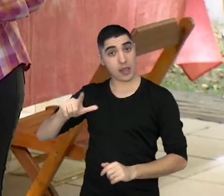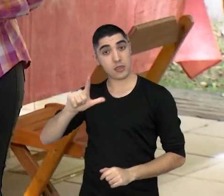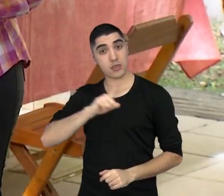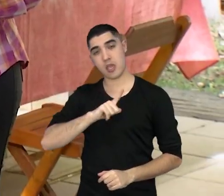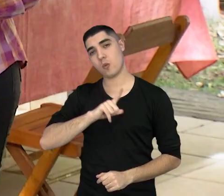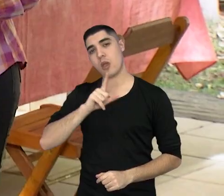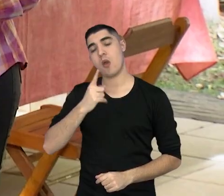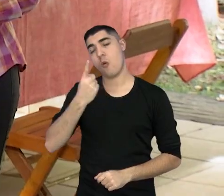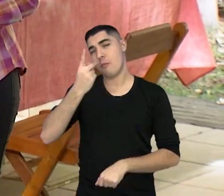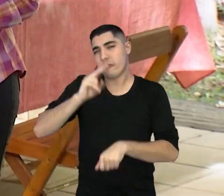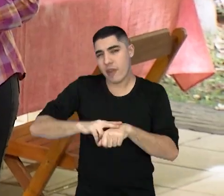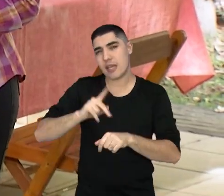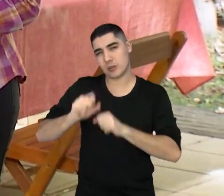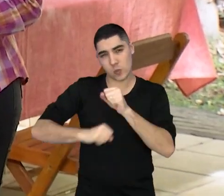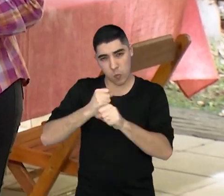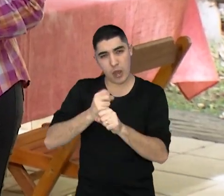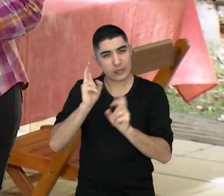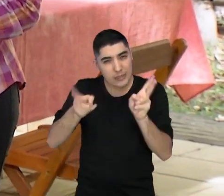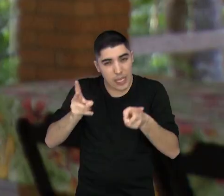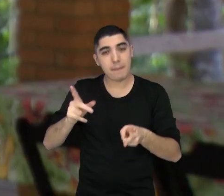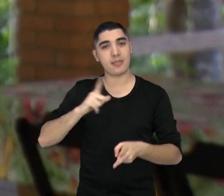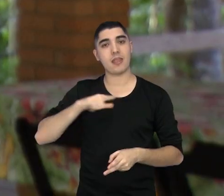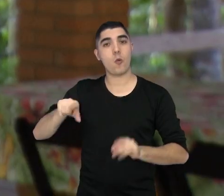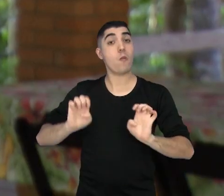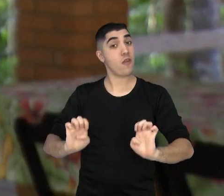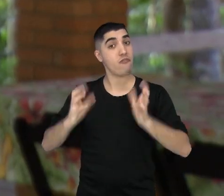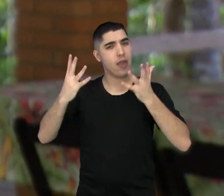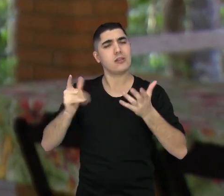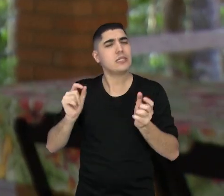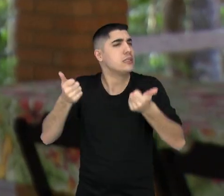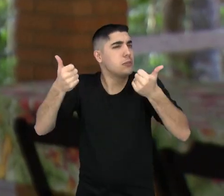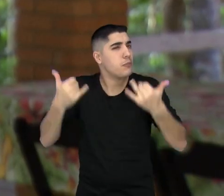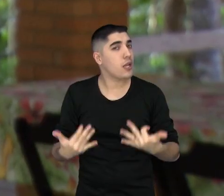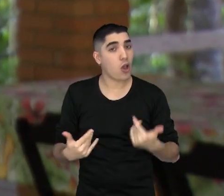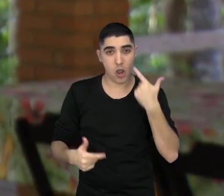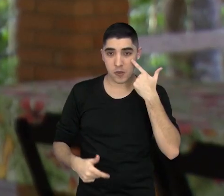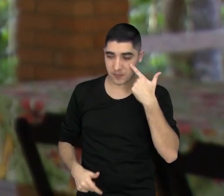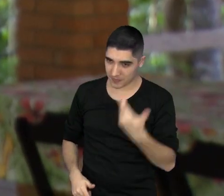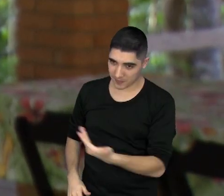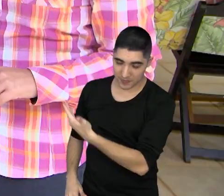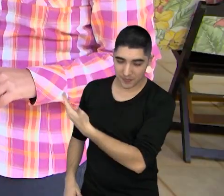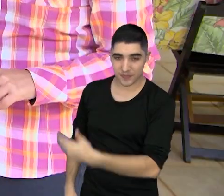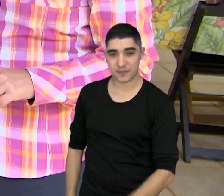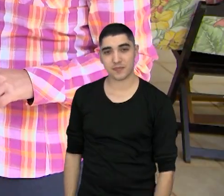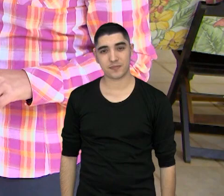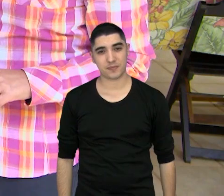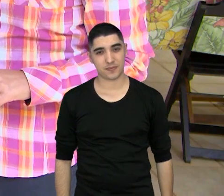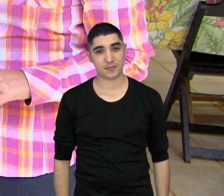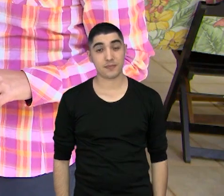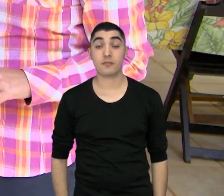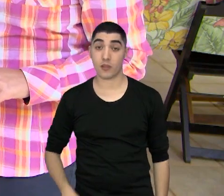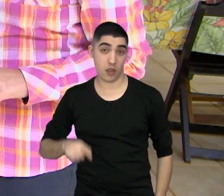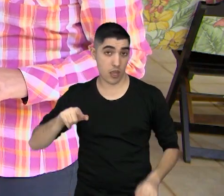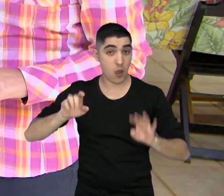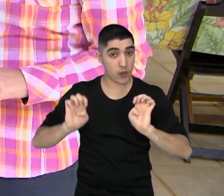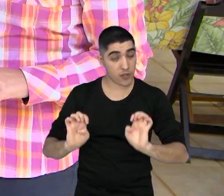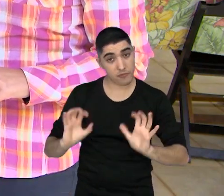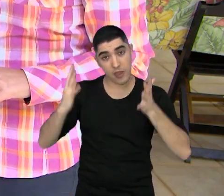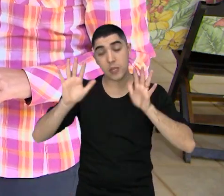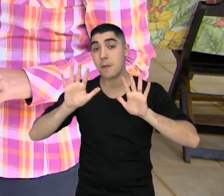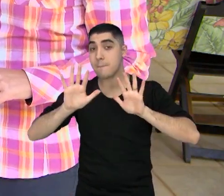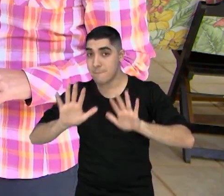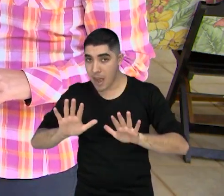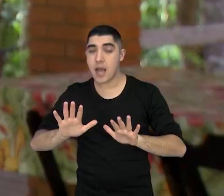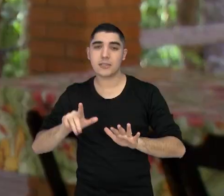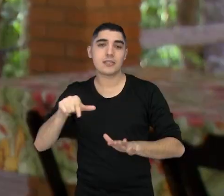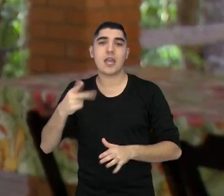recebe uma vez por ano um festival. E quem contou os detalhes foi a Rosy. É um festival, mas é uma vivência. Que